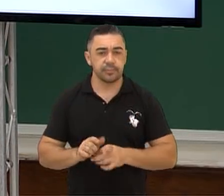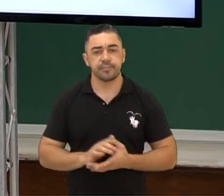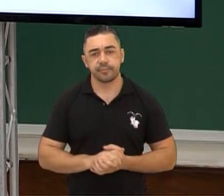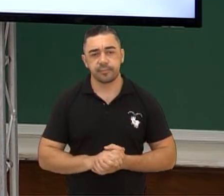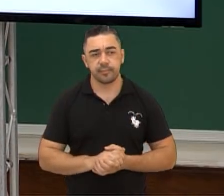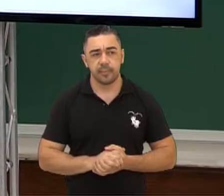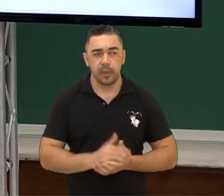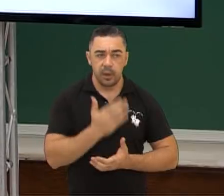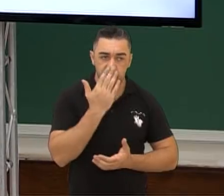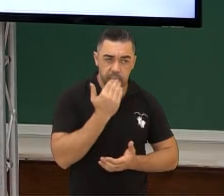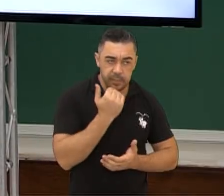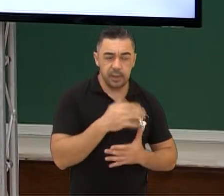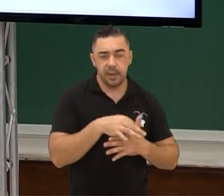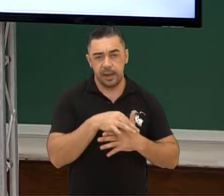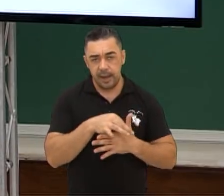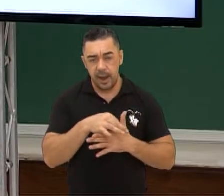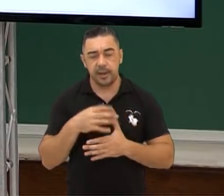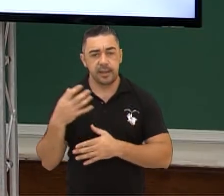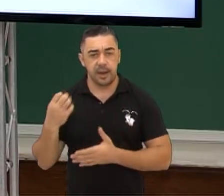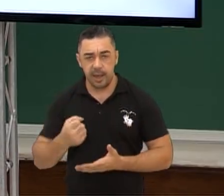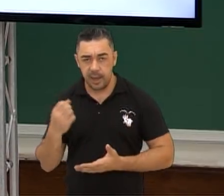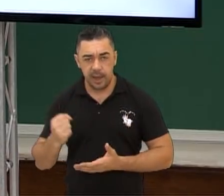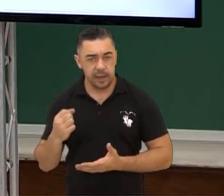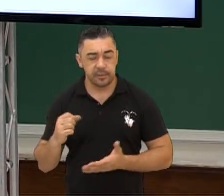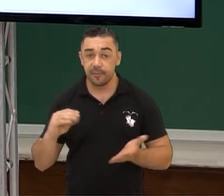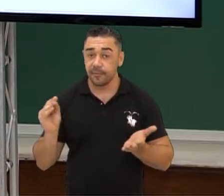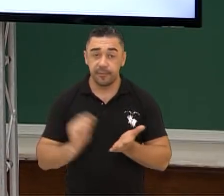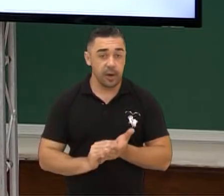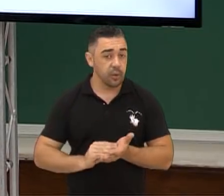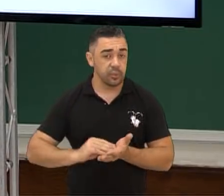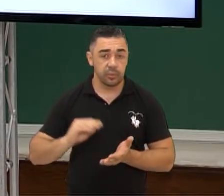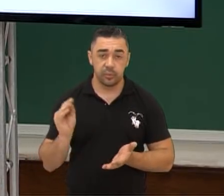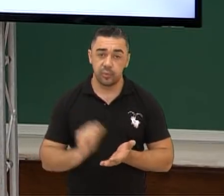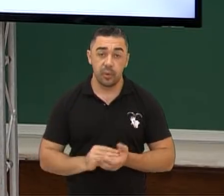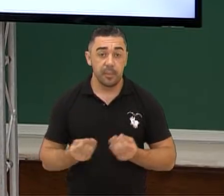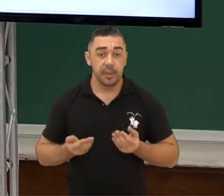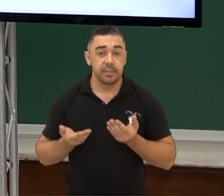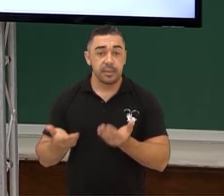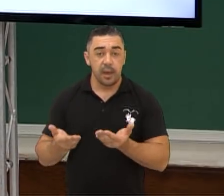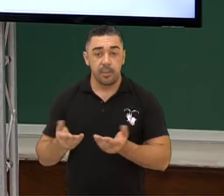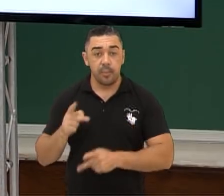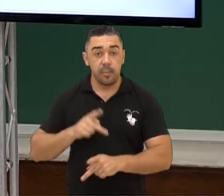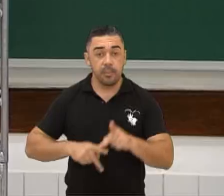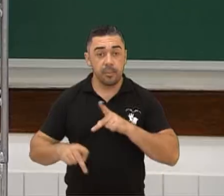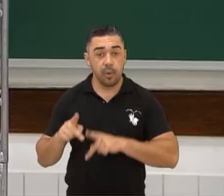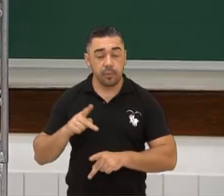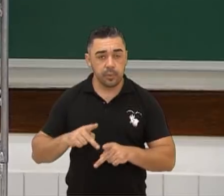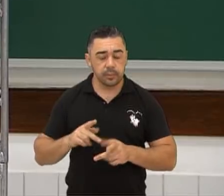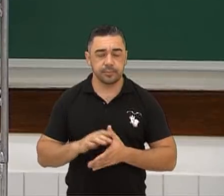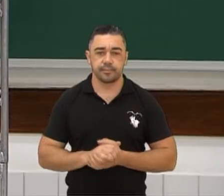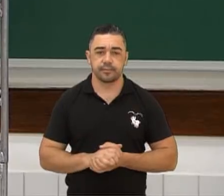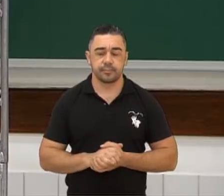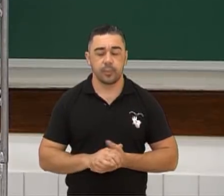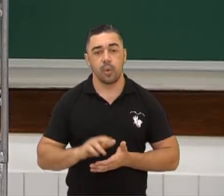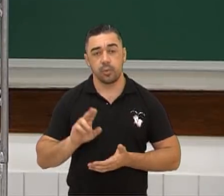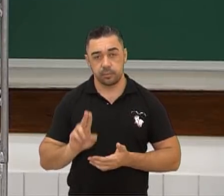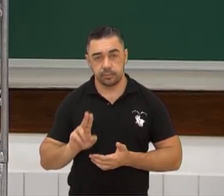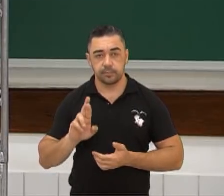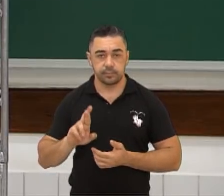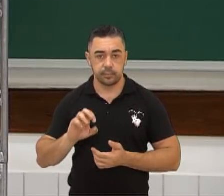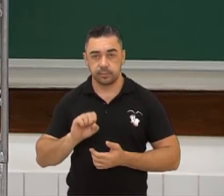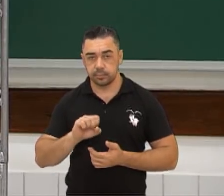de cereais, carne e leite ficou insuficiente para alimentar a população. A União Soviética, que